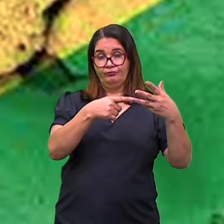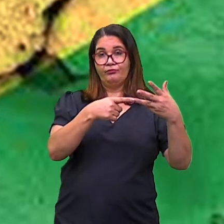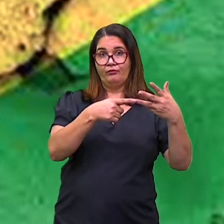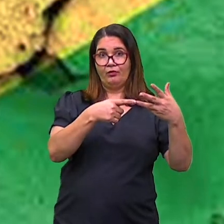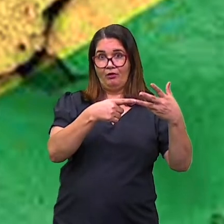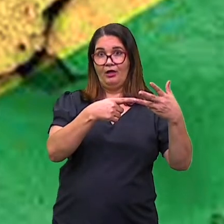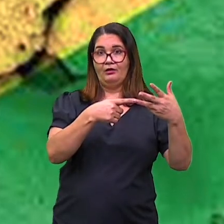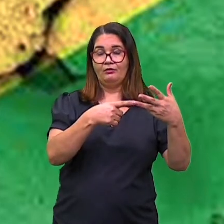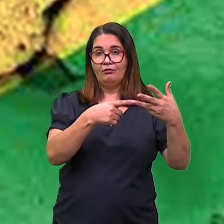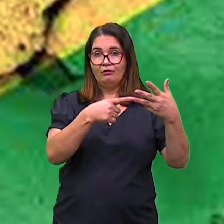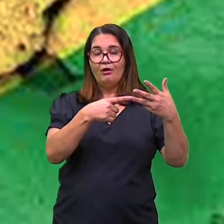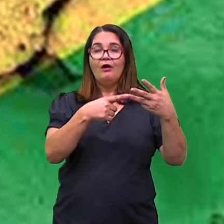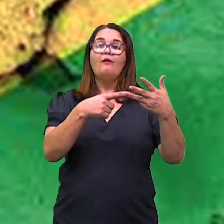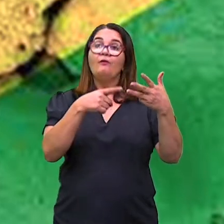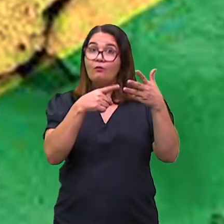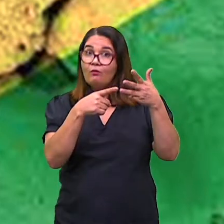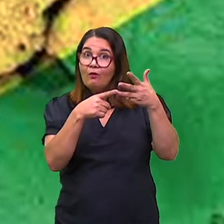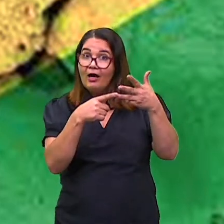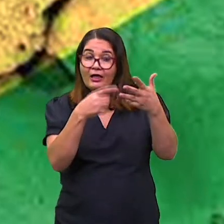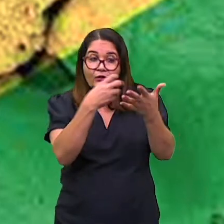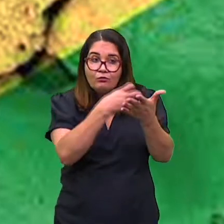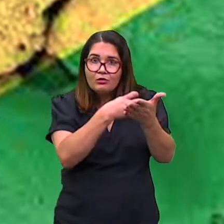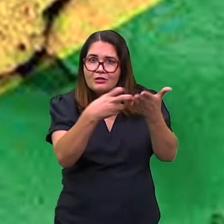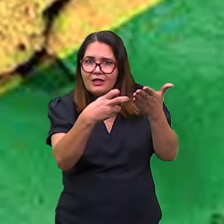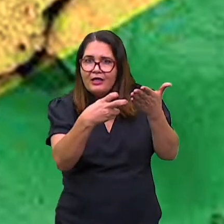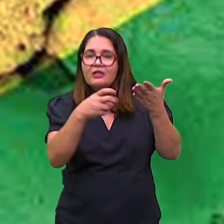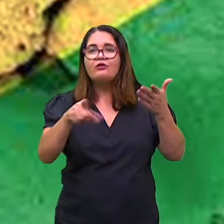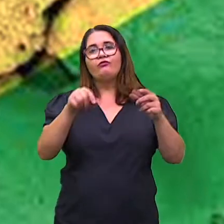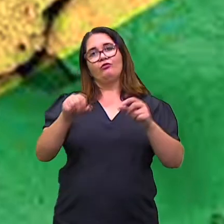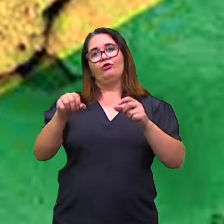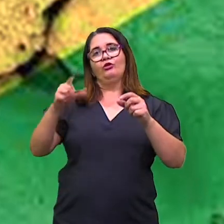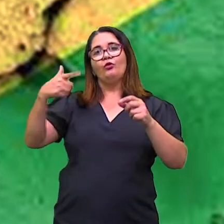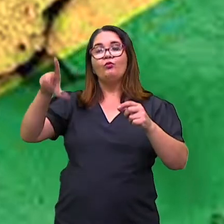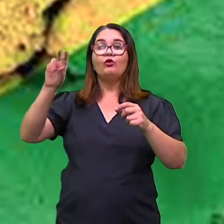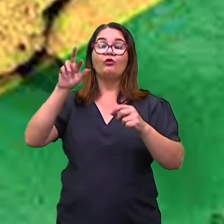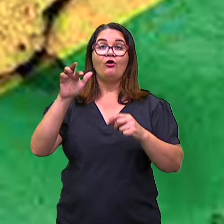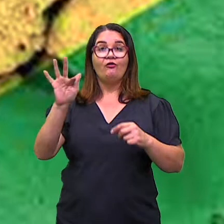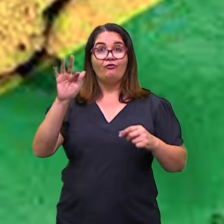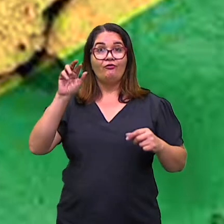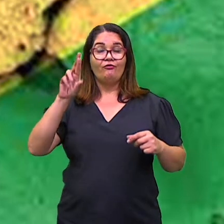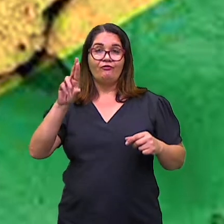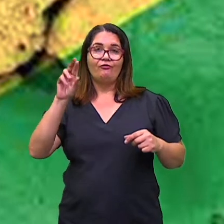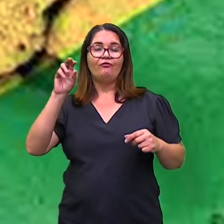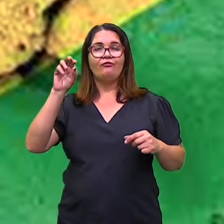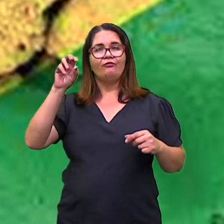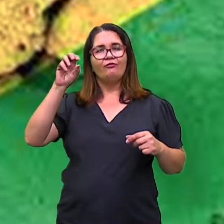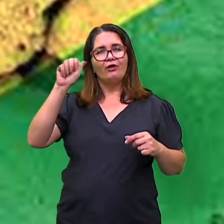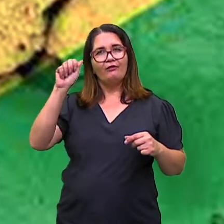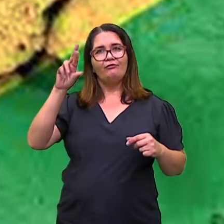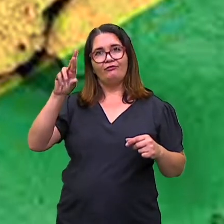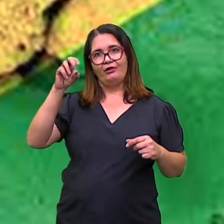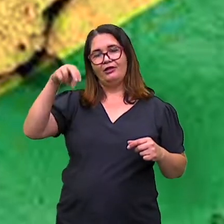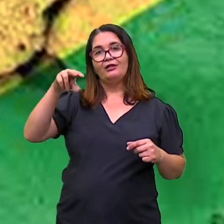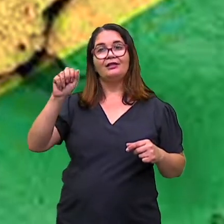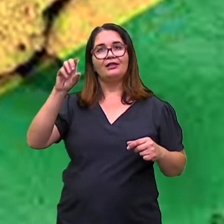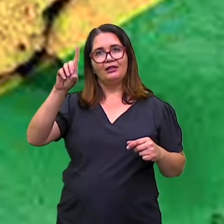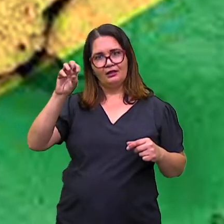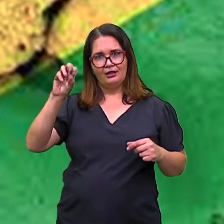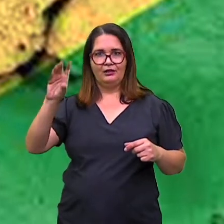processo de impeachment, foi contra Fernando Collor de Mello, que resultou em seu afastamento e